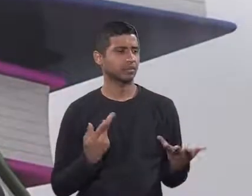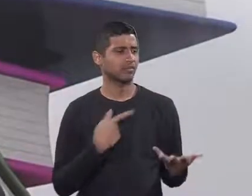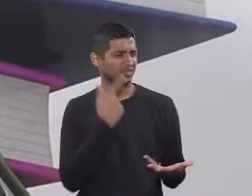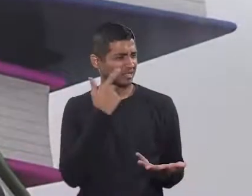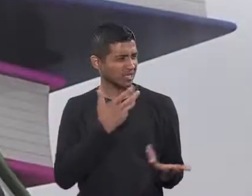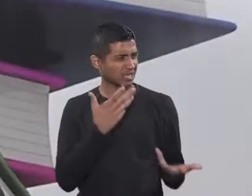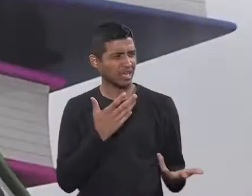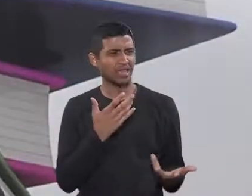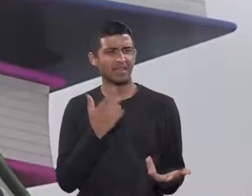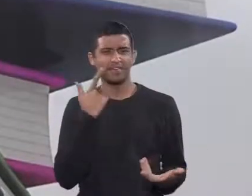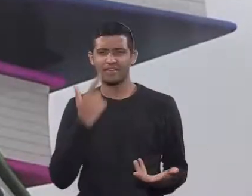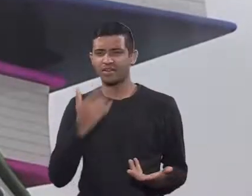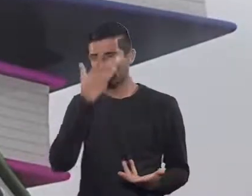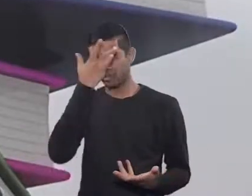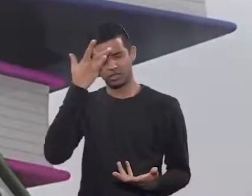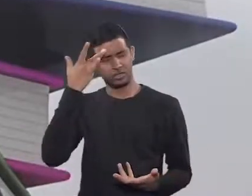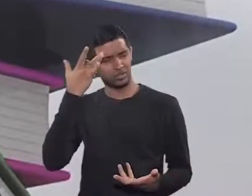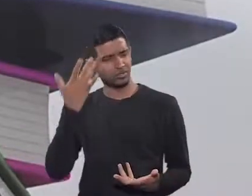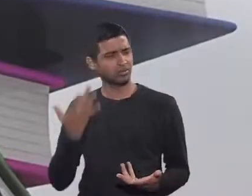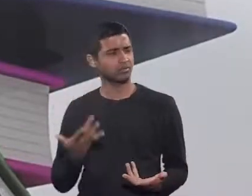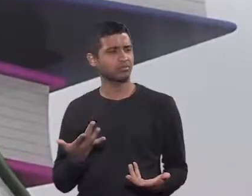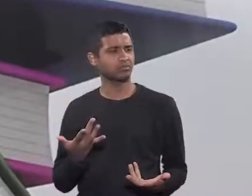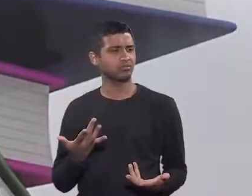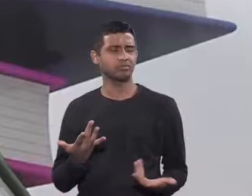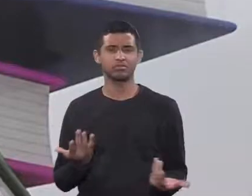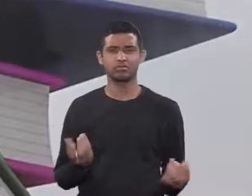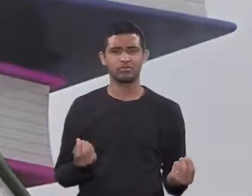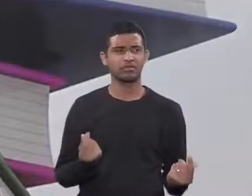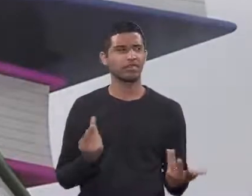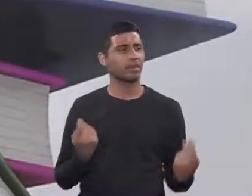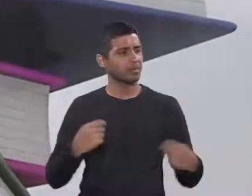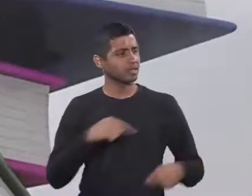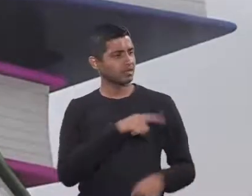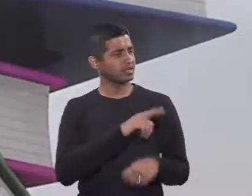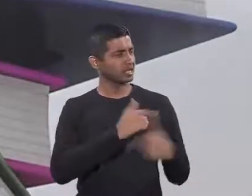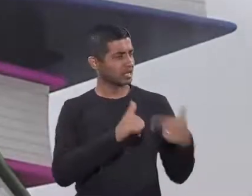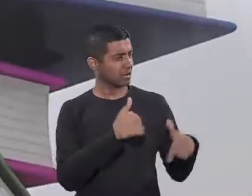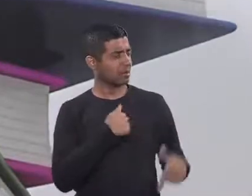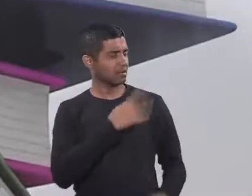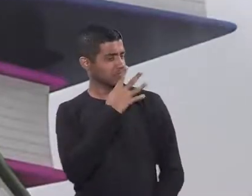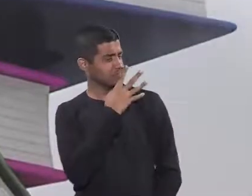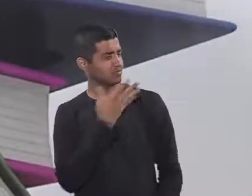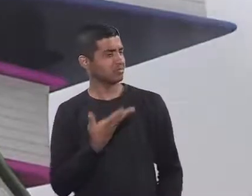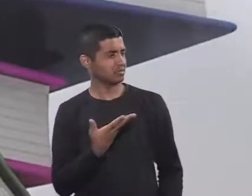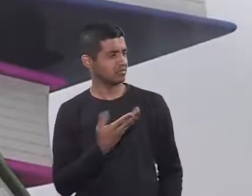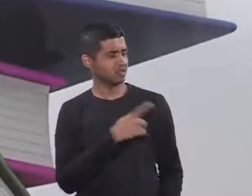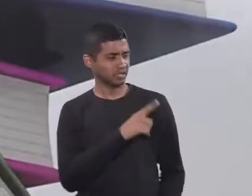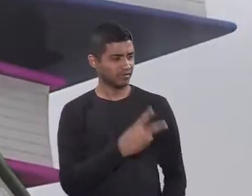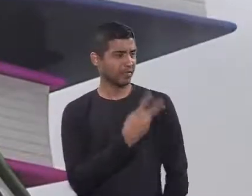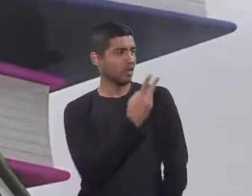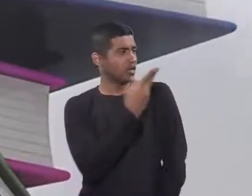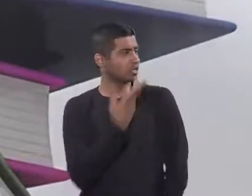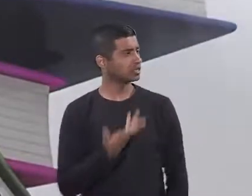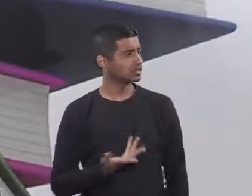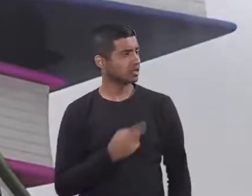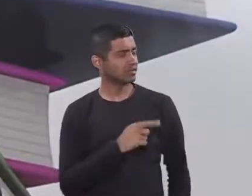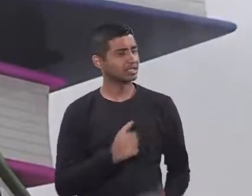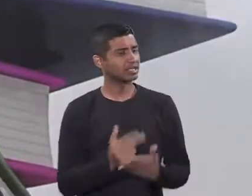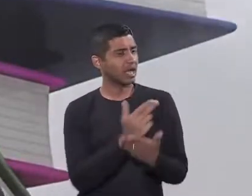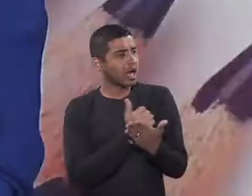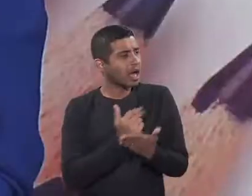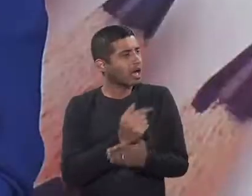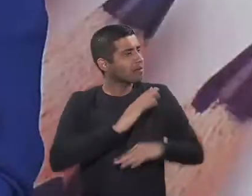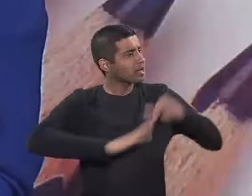Você quer que as pessoas, elas têm que admirar seu trabalho. Você tem que valorizar a sua arte.